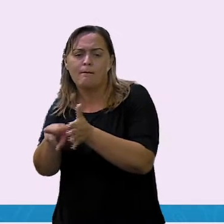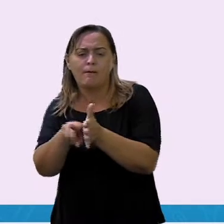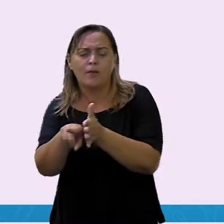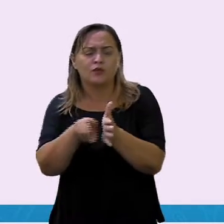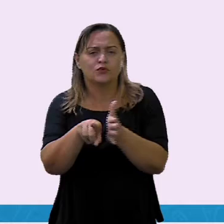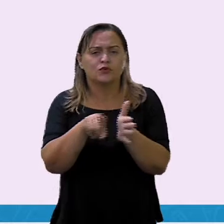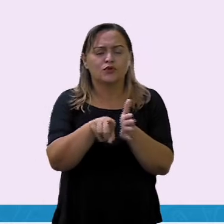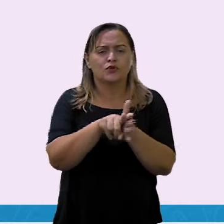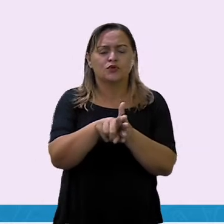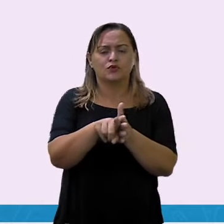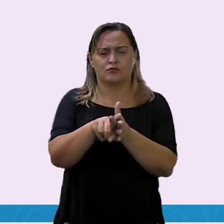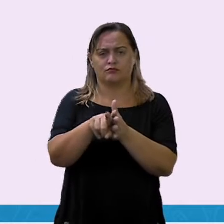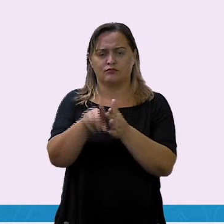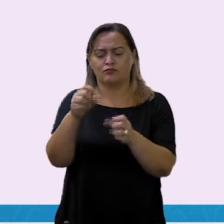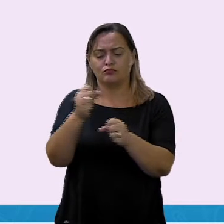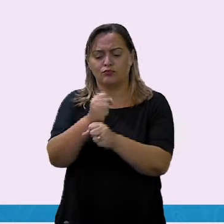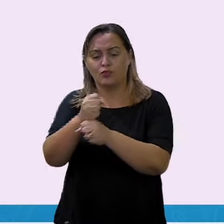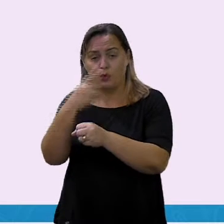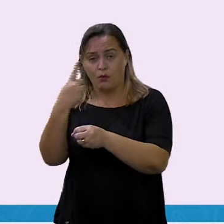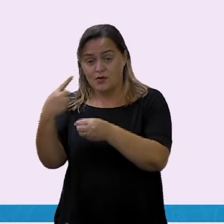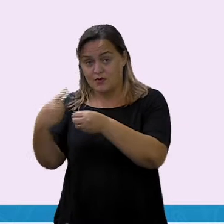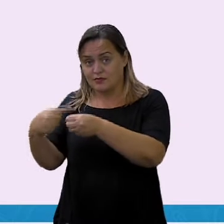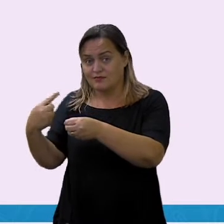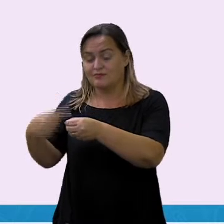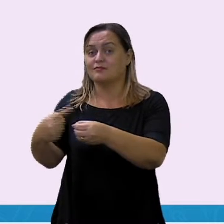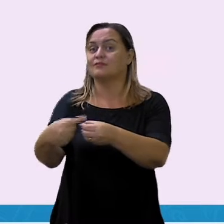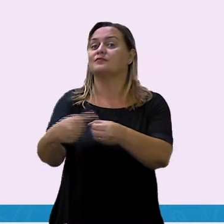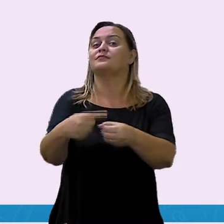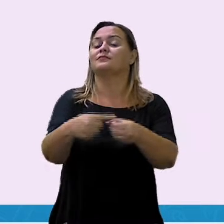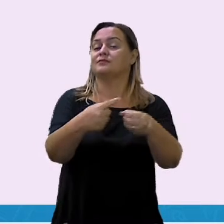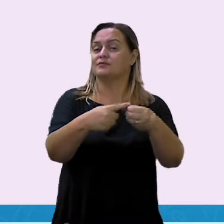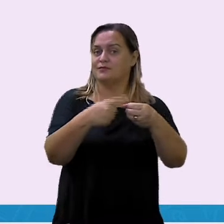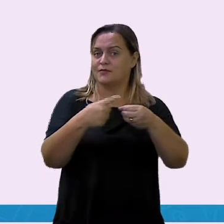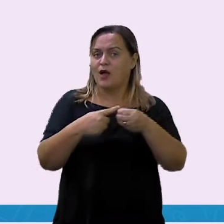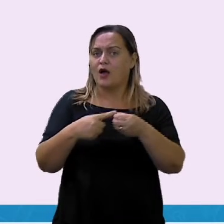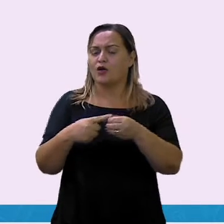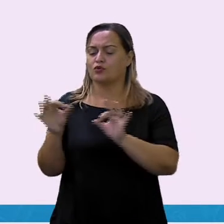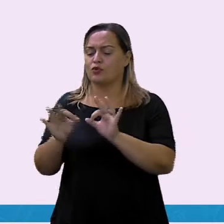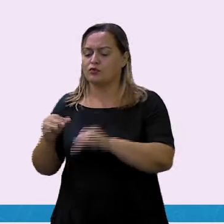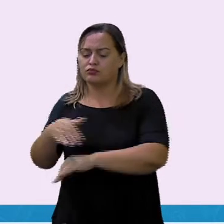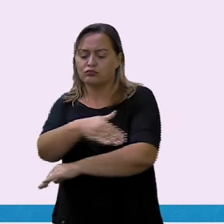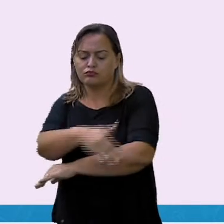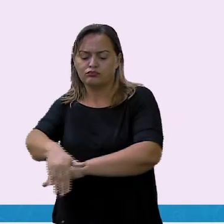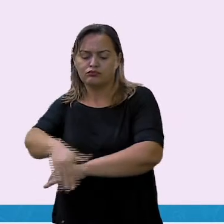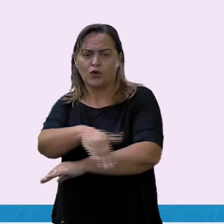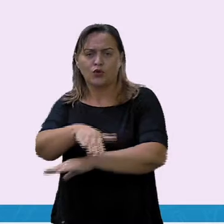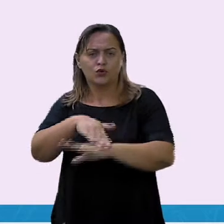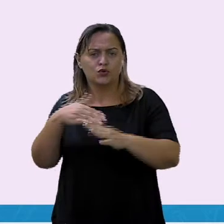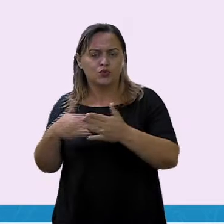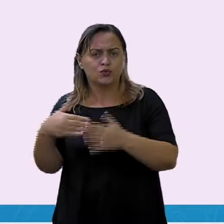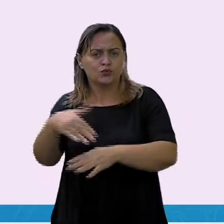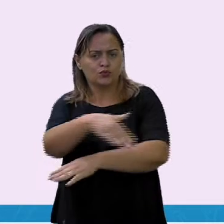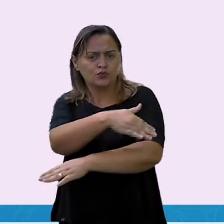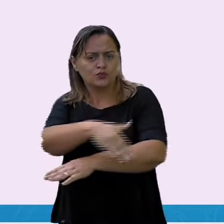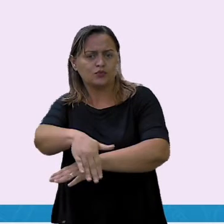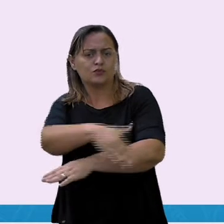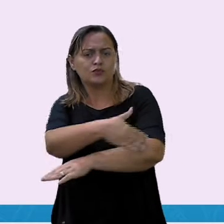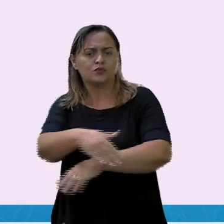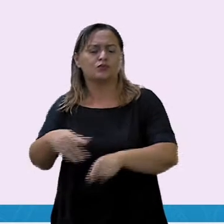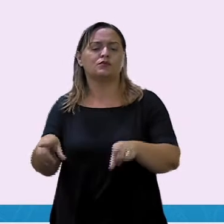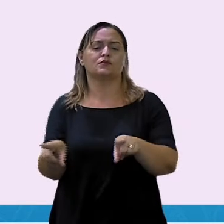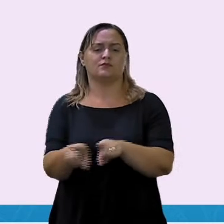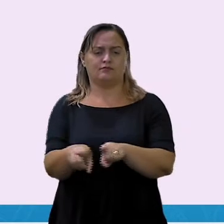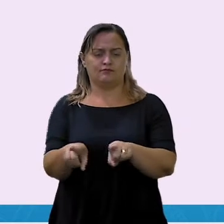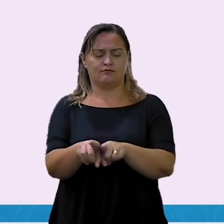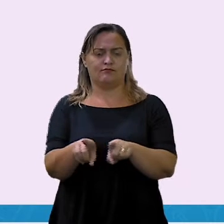da cidade, em seu sentido mais amplo, e da urbanização a sua definição, porém sempre varia de acordo